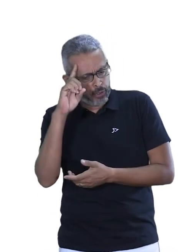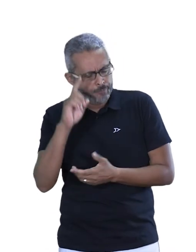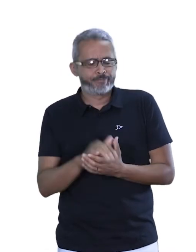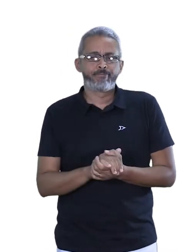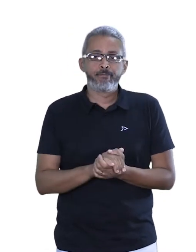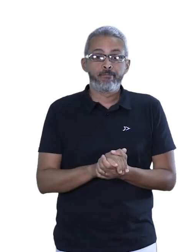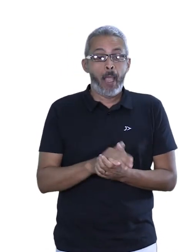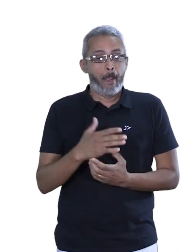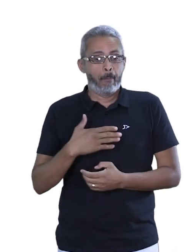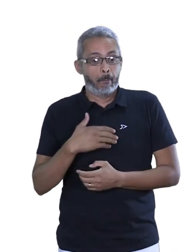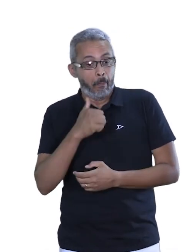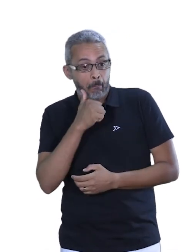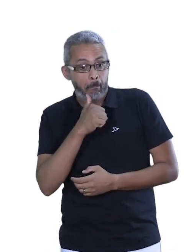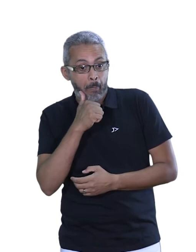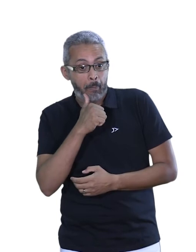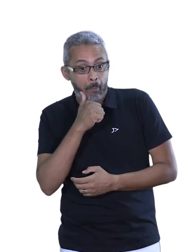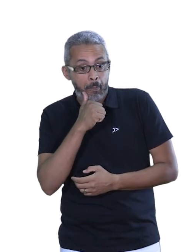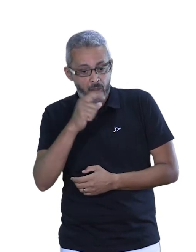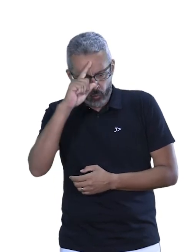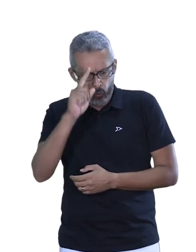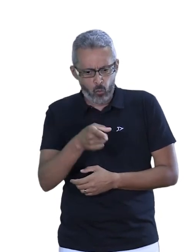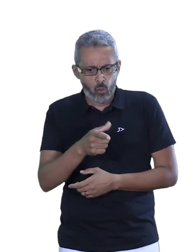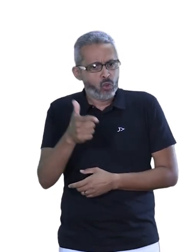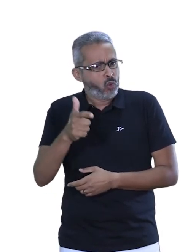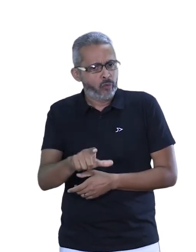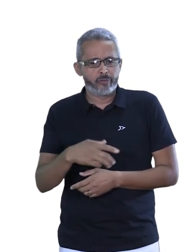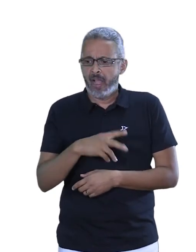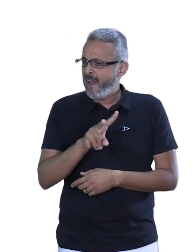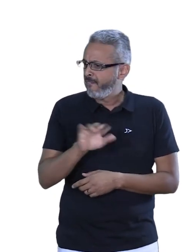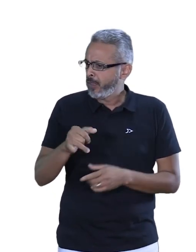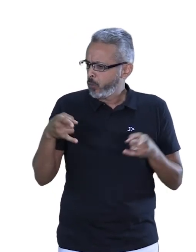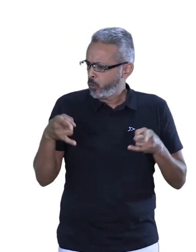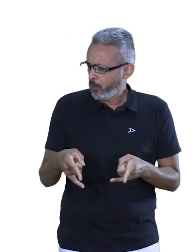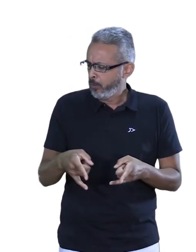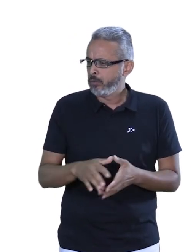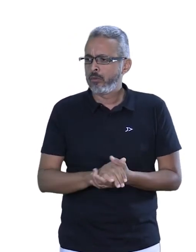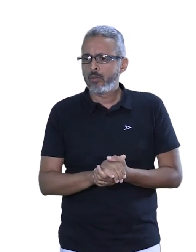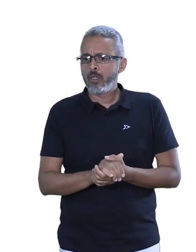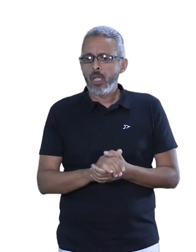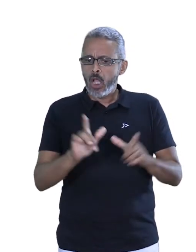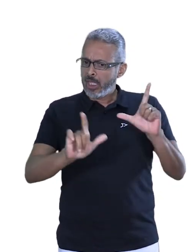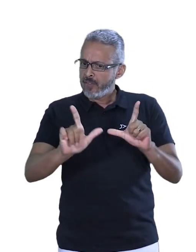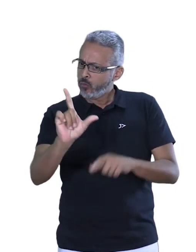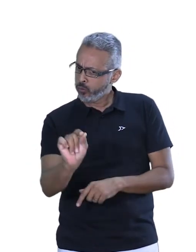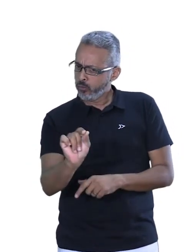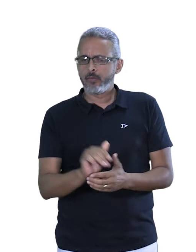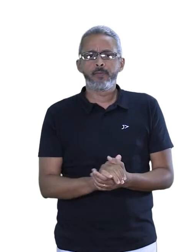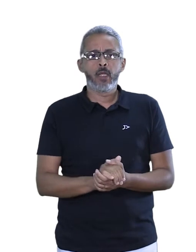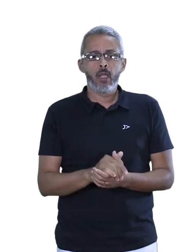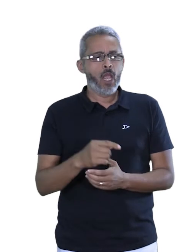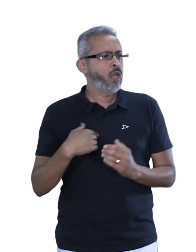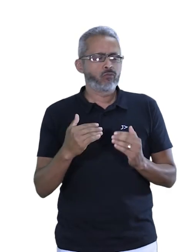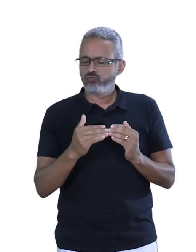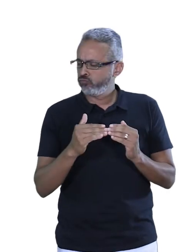Querido diário, mamãe deu aquela ordem de novo. Já pra cama, mocinha. Desliga a televisão. Eu